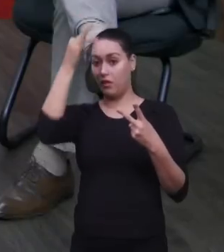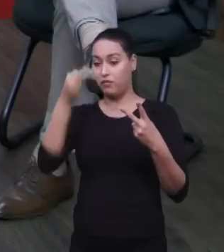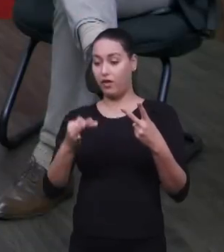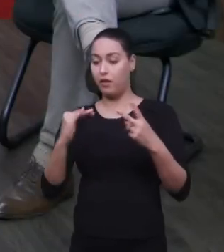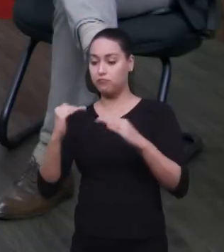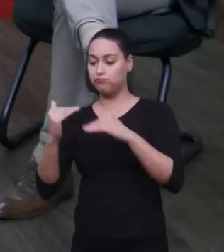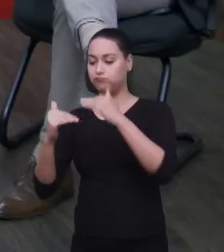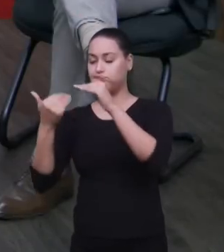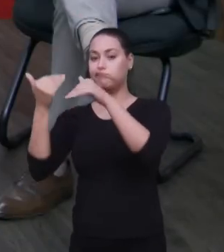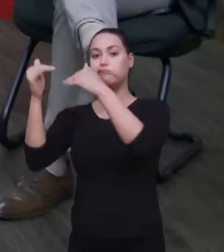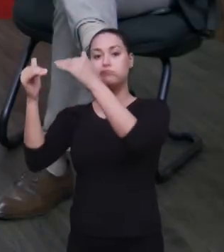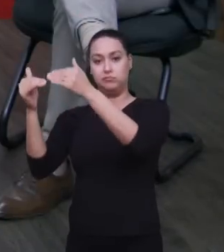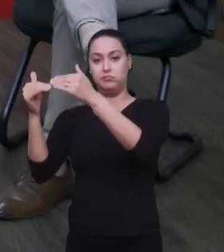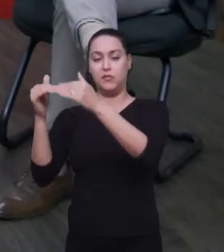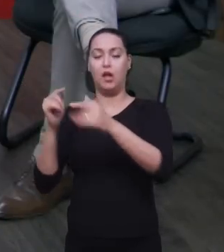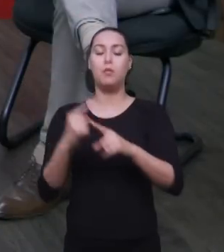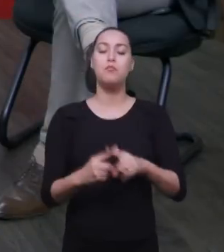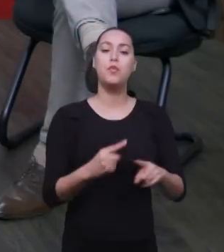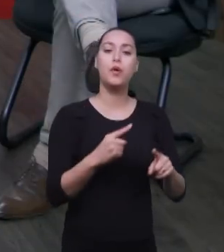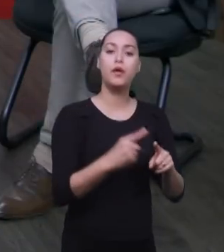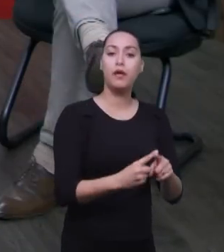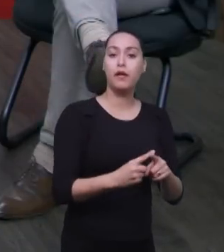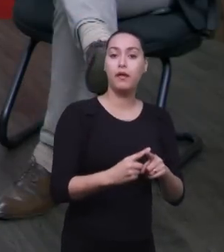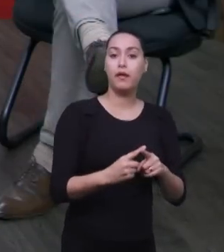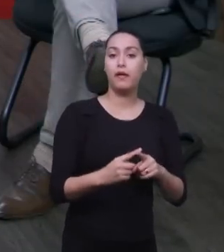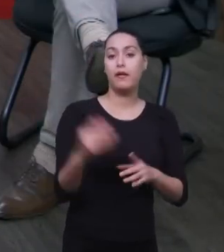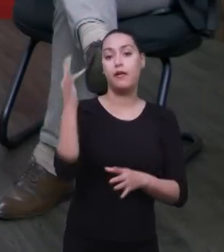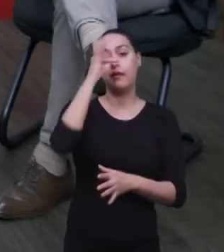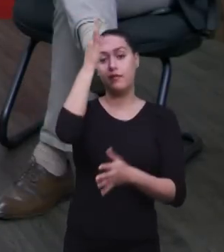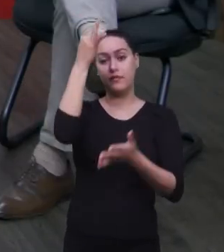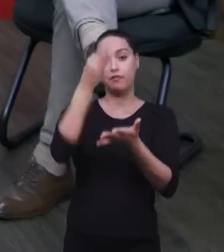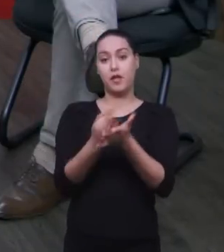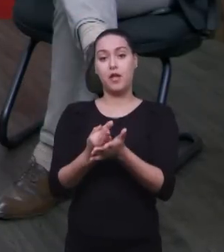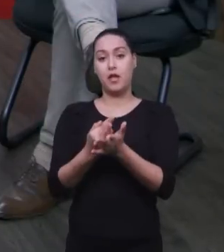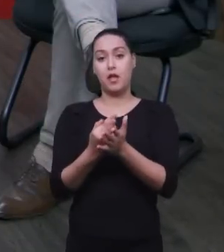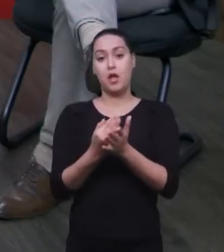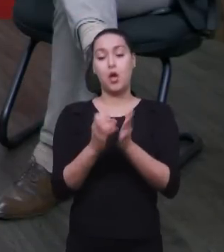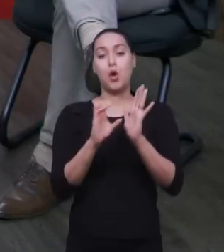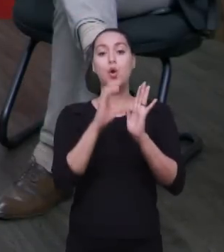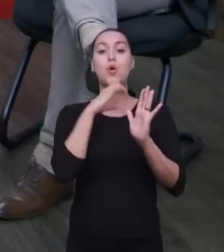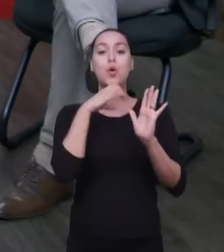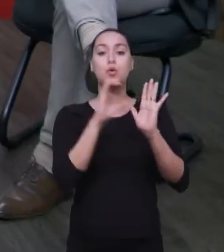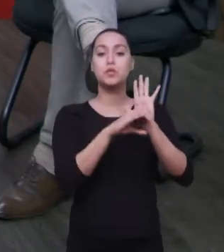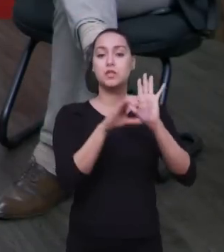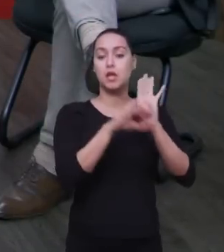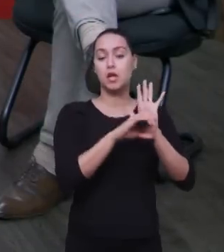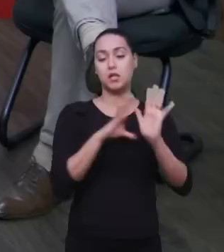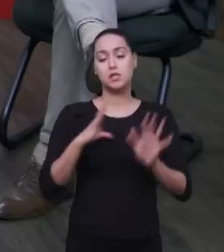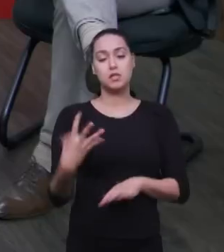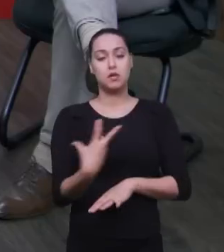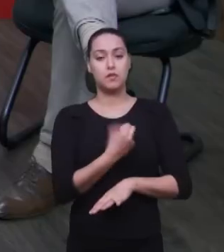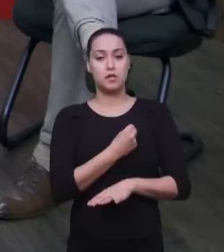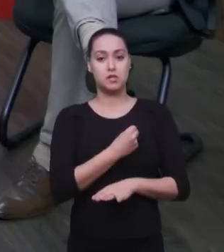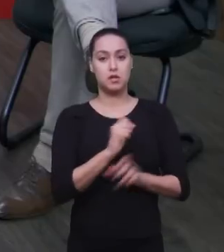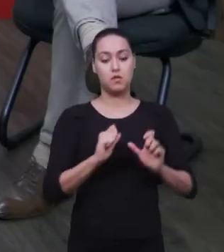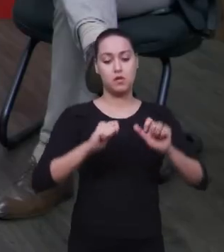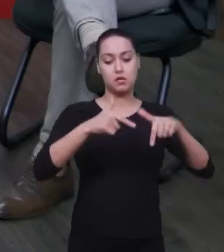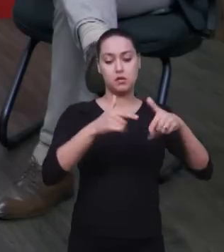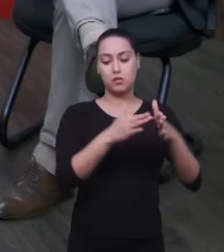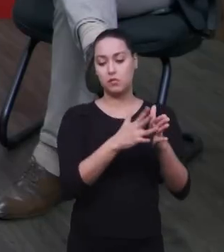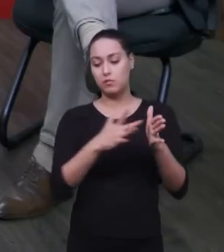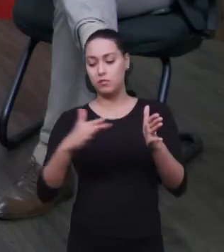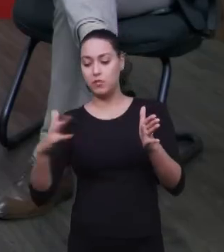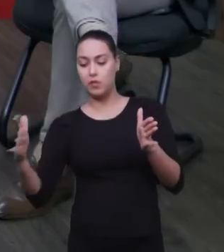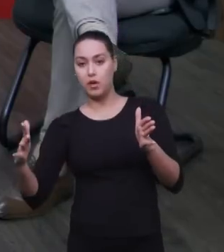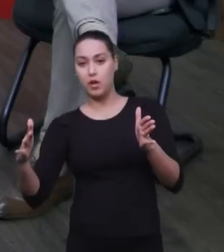Por quê? Porque aí nós entramos naturalmente nesse aspecto de fé, a questão do conceito de salvação como ato e processo. Salvação